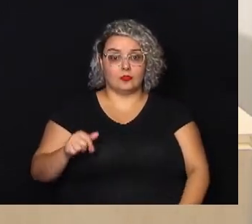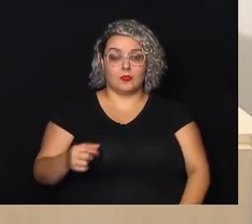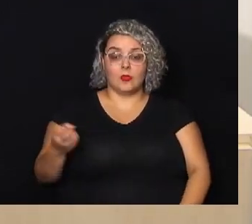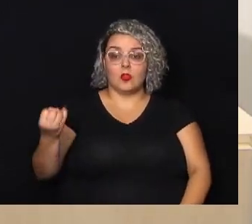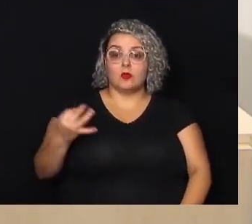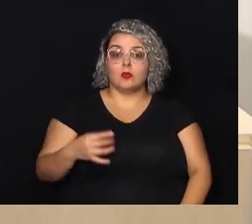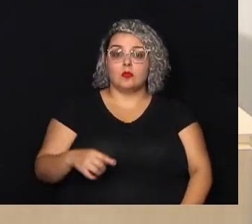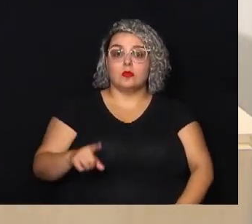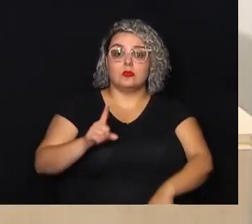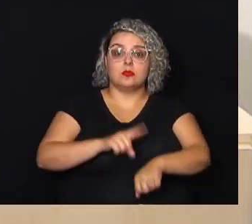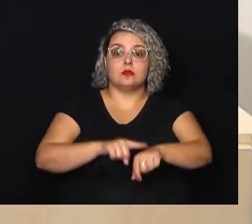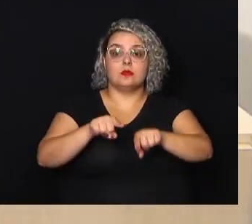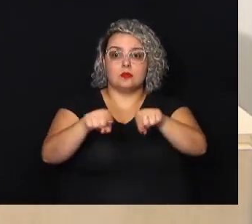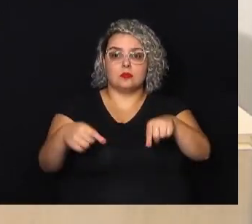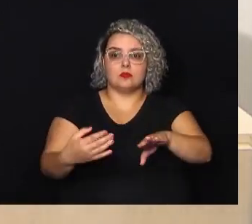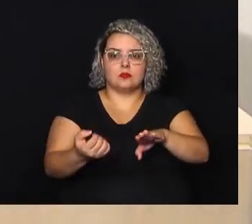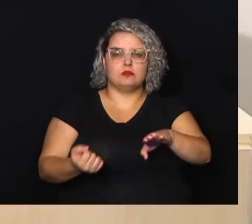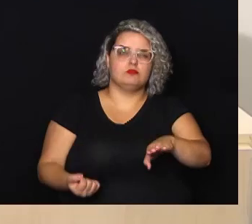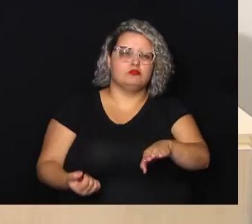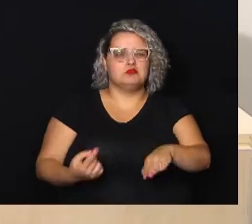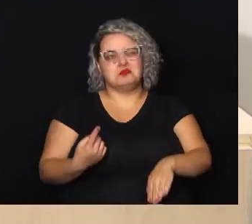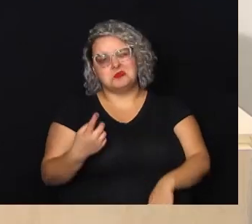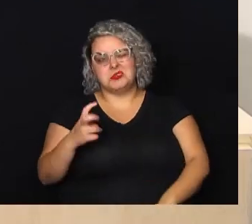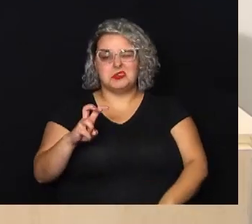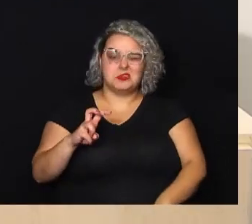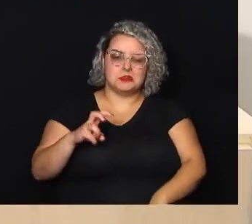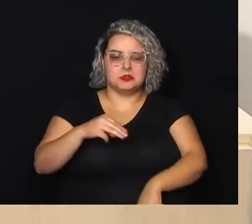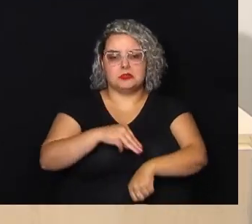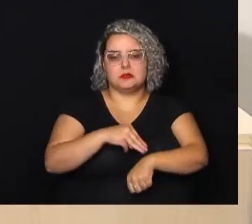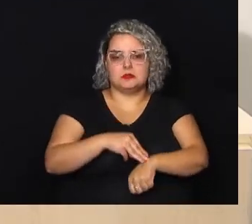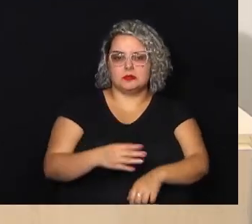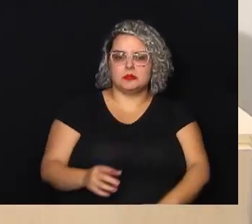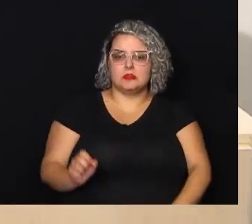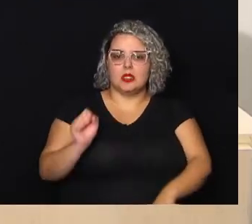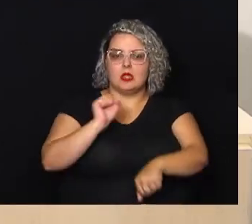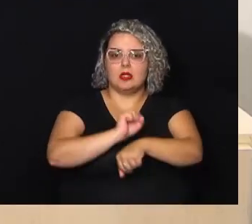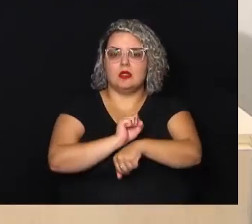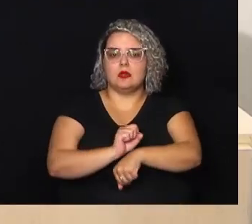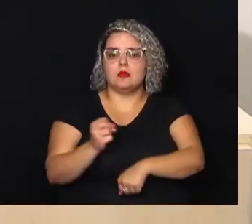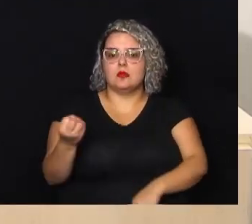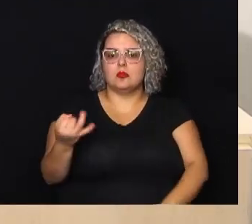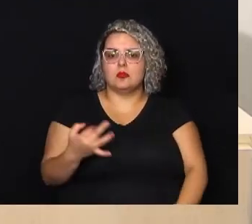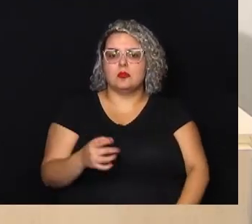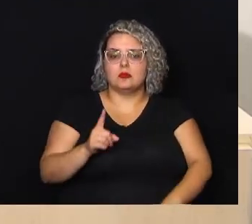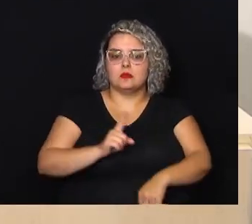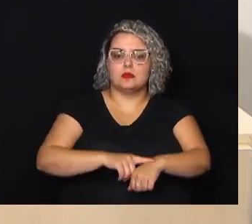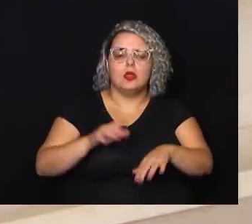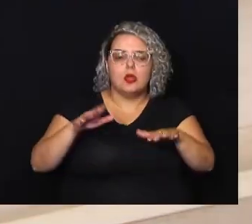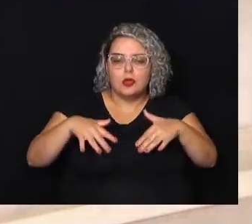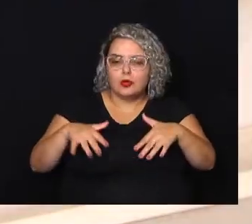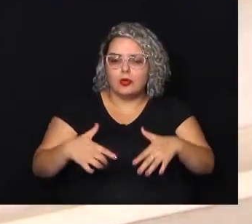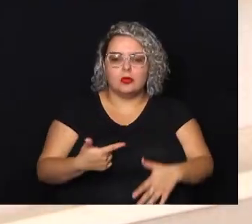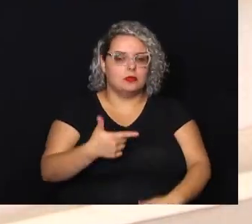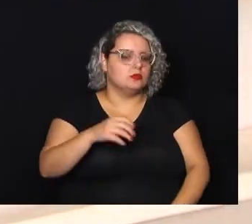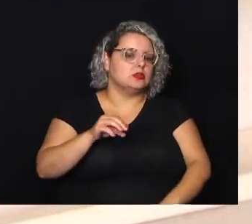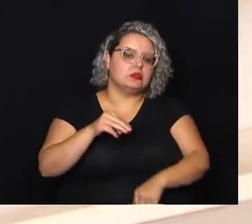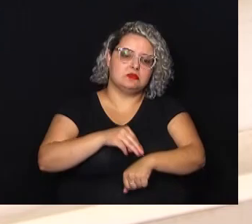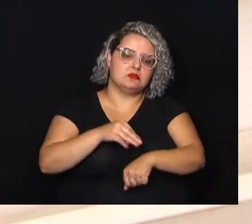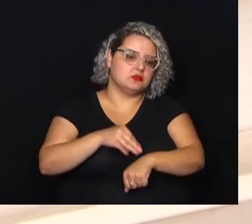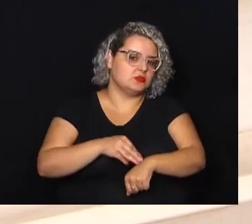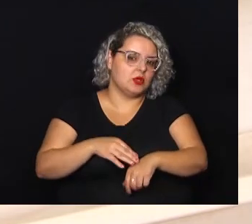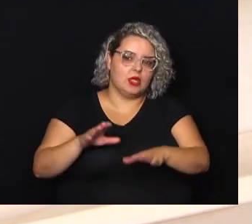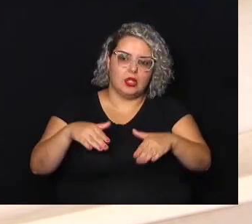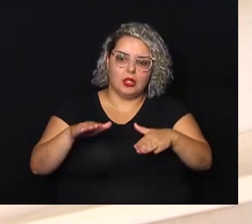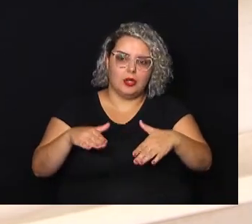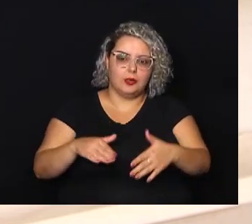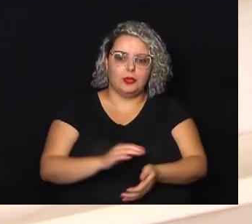Flávia, olha, ficou quanto tempo no forno? Olha, fica em torno de uns 15 minutos. E aí a gente esperou mais quanto tempo para esfriar? Uns 20